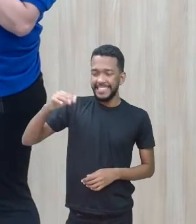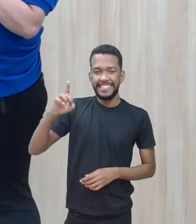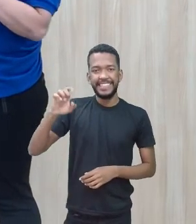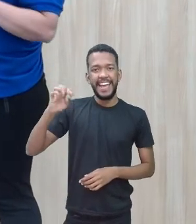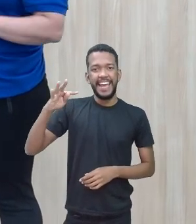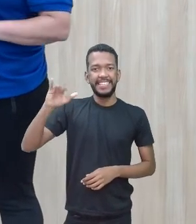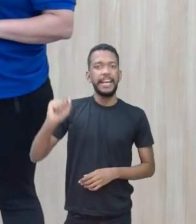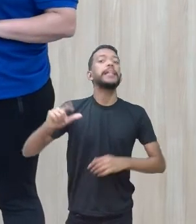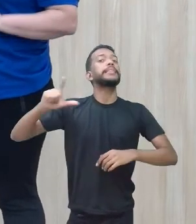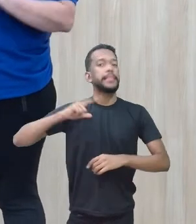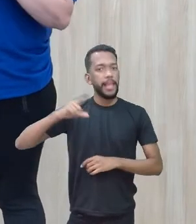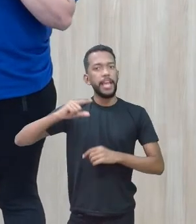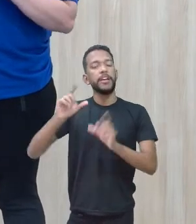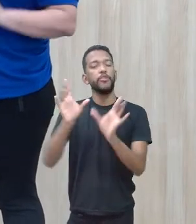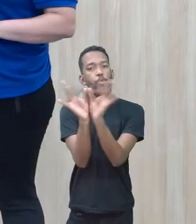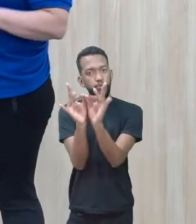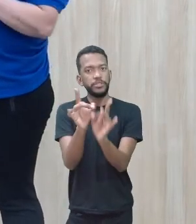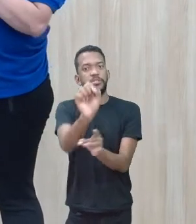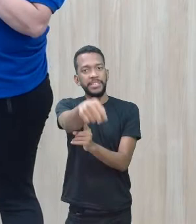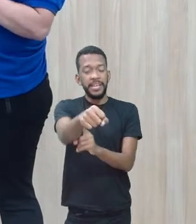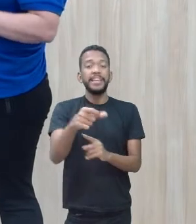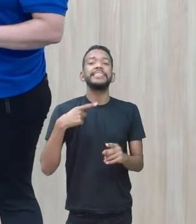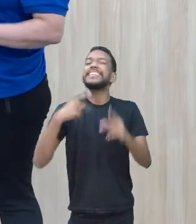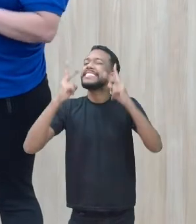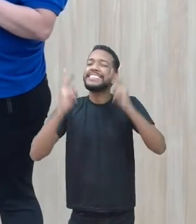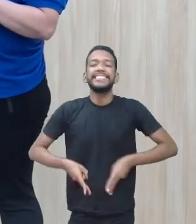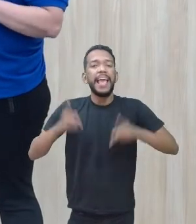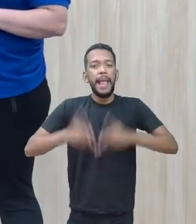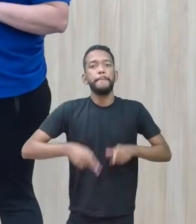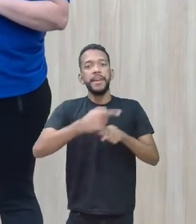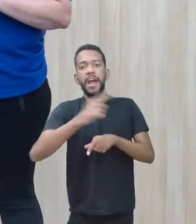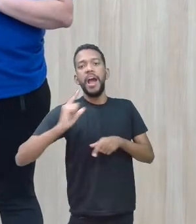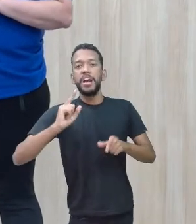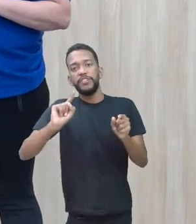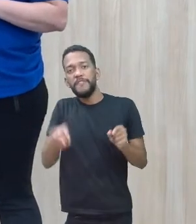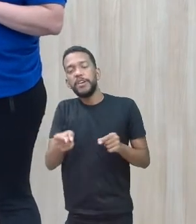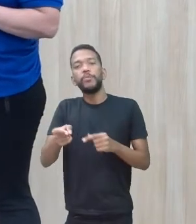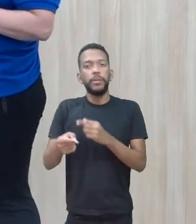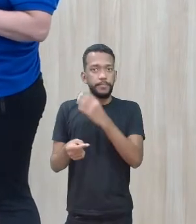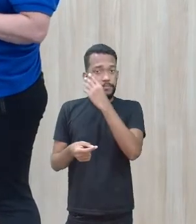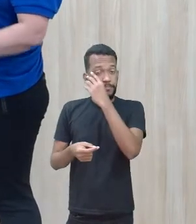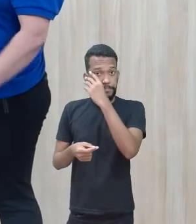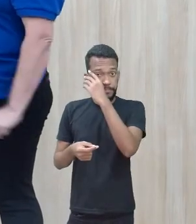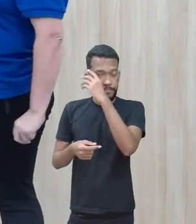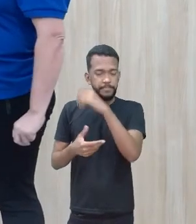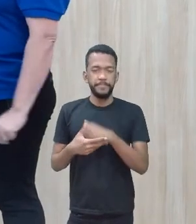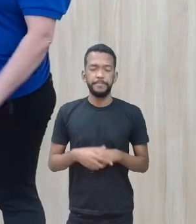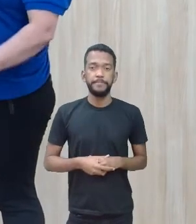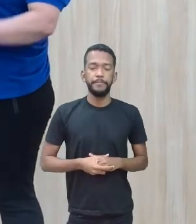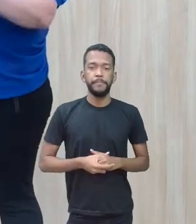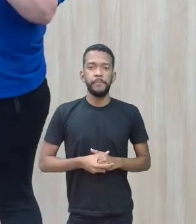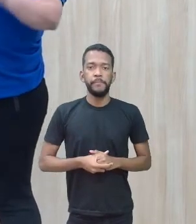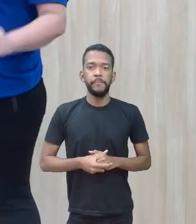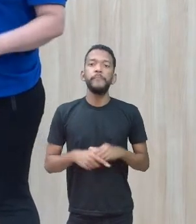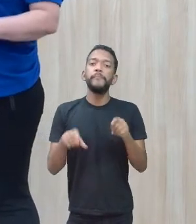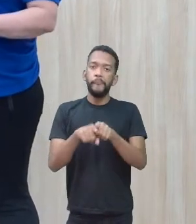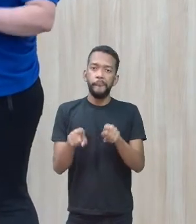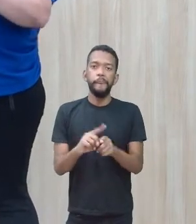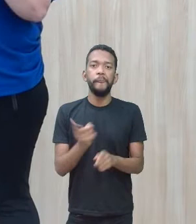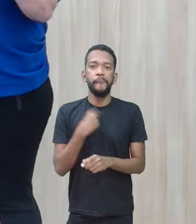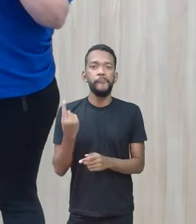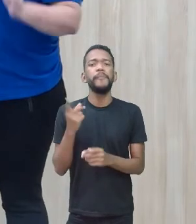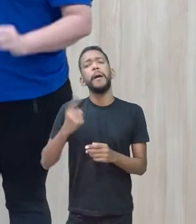das conjunções, a vírgula vem sempre antes da conjunção, tá? Lembrando que estamos na